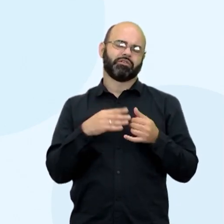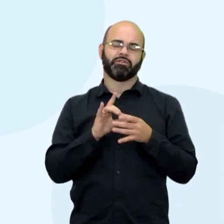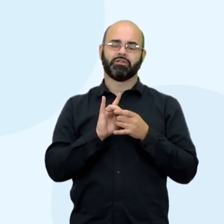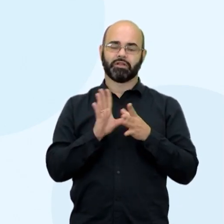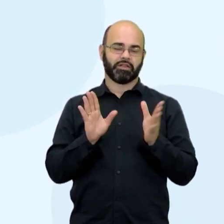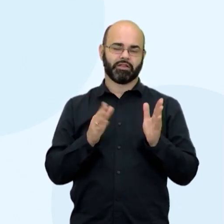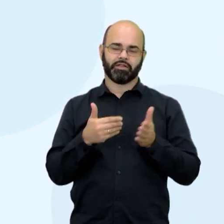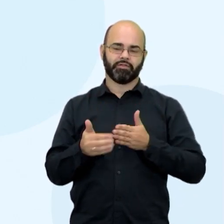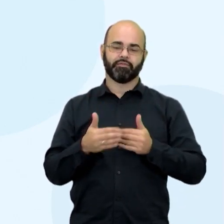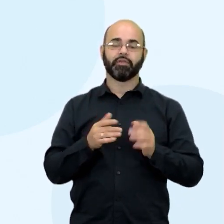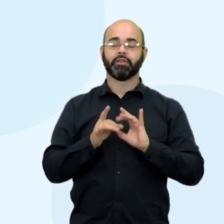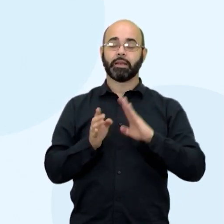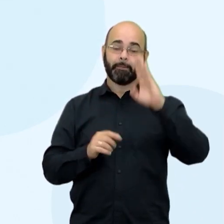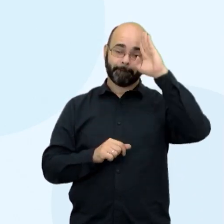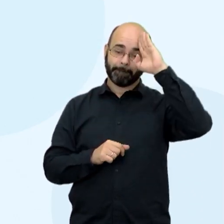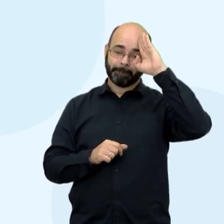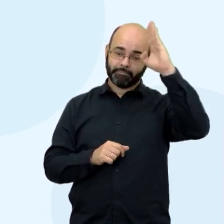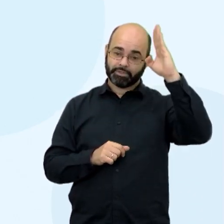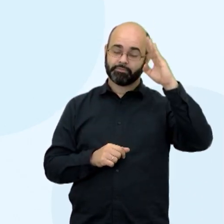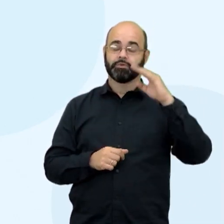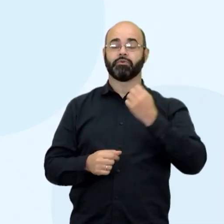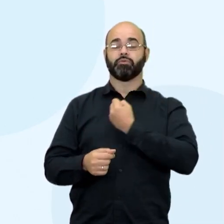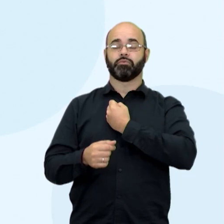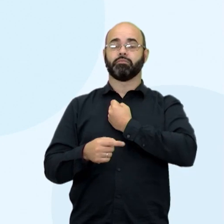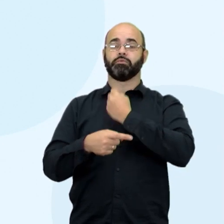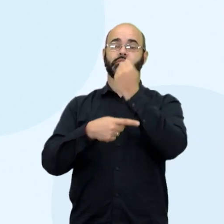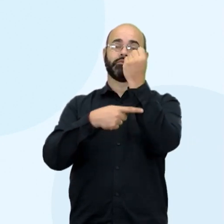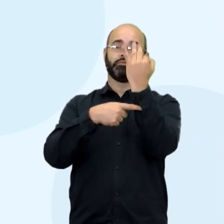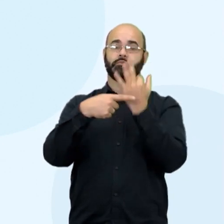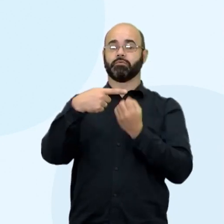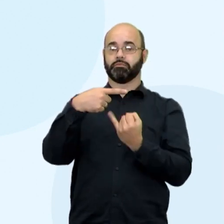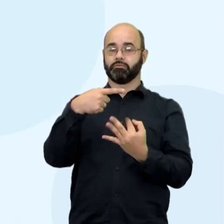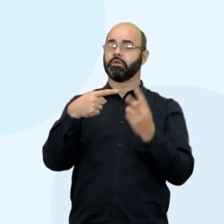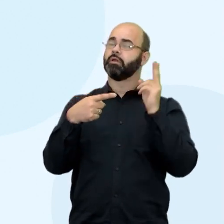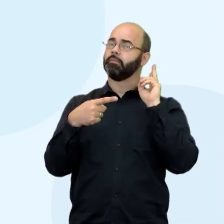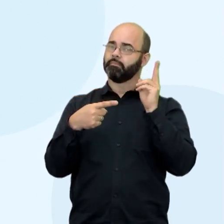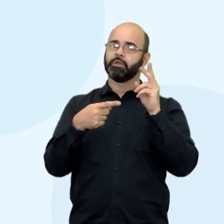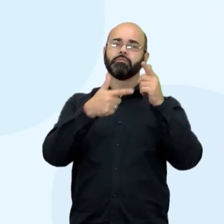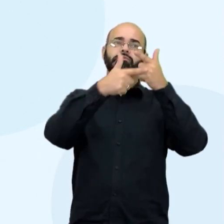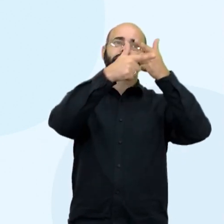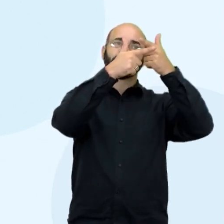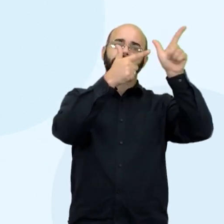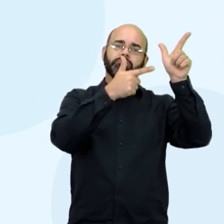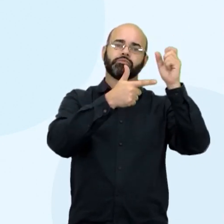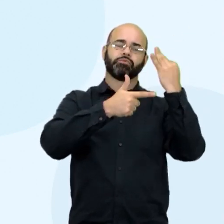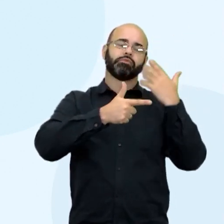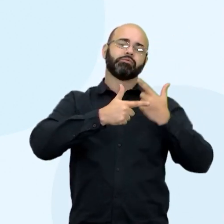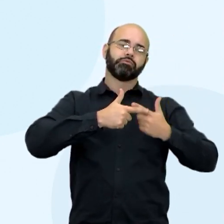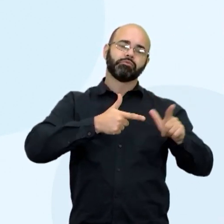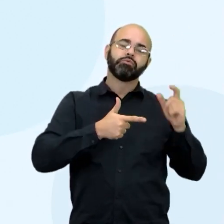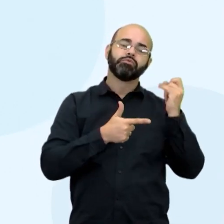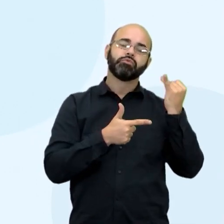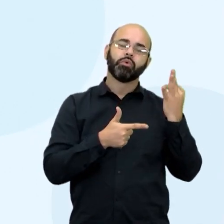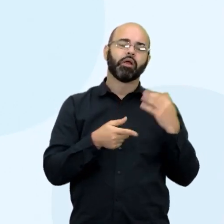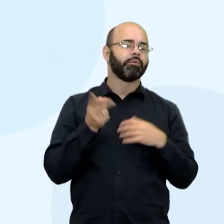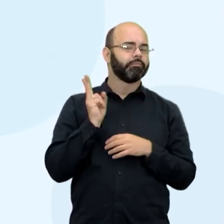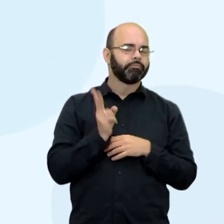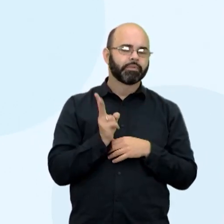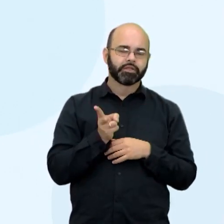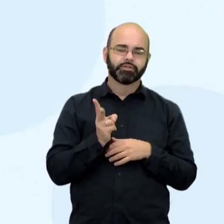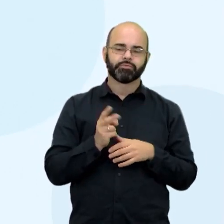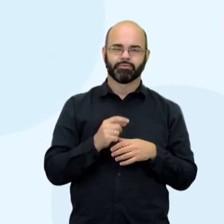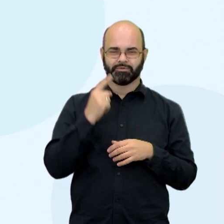coisa que importa é que o número de cima e o número de baixo tem que ser o mesmo, tem que ser dividido pelo mesmo número. Certo? Ficou claro aí para